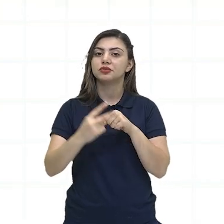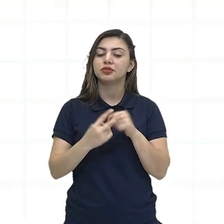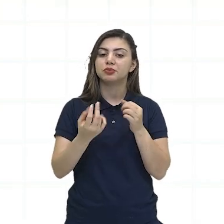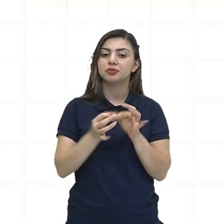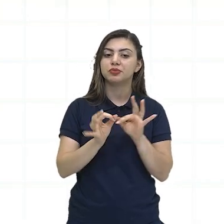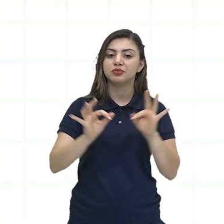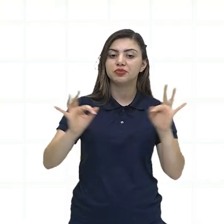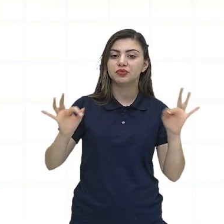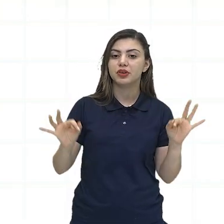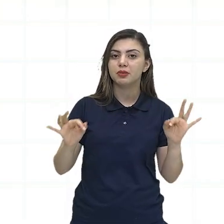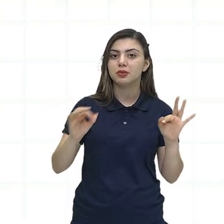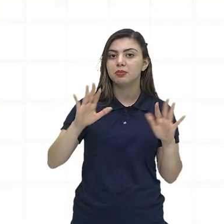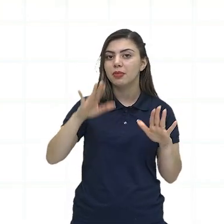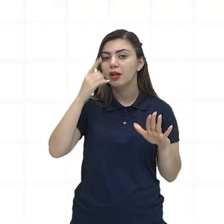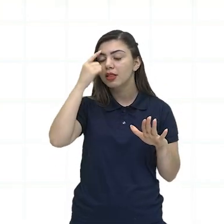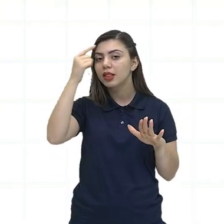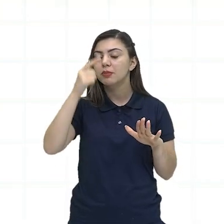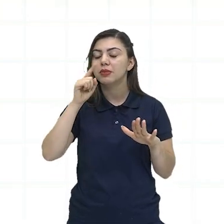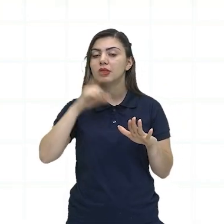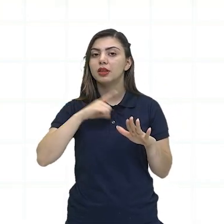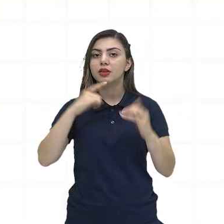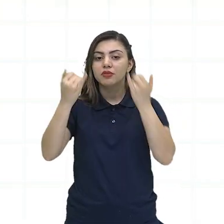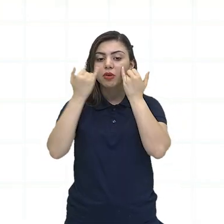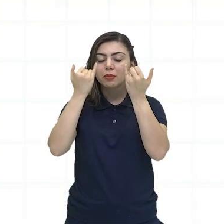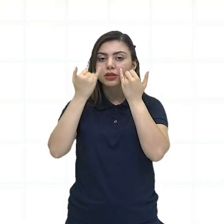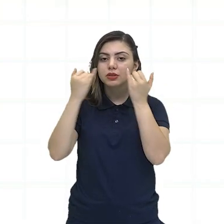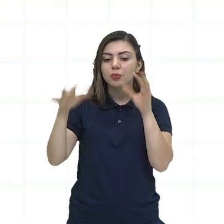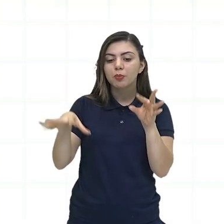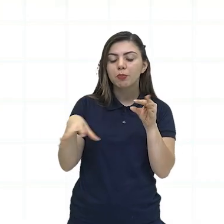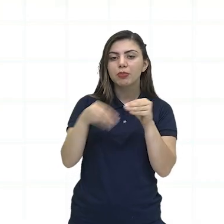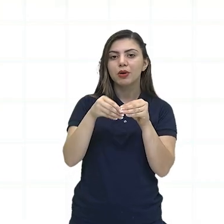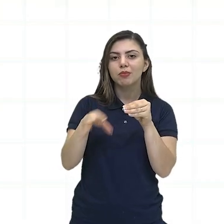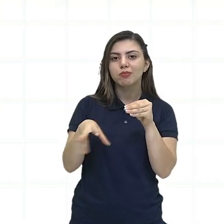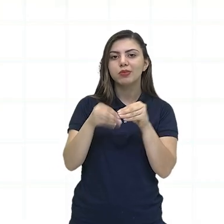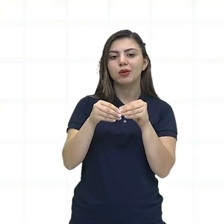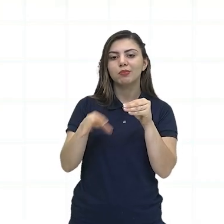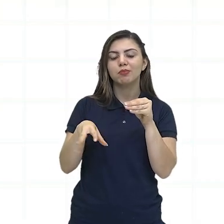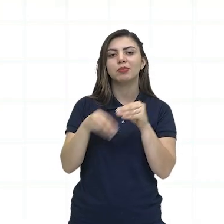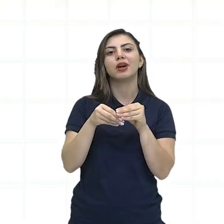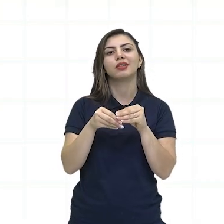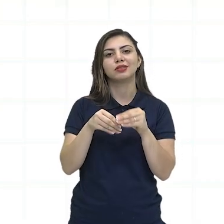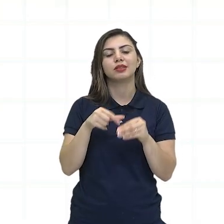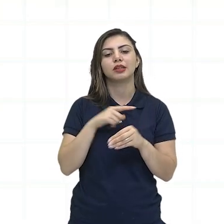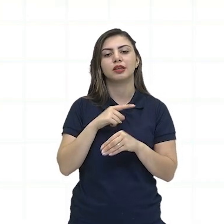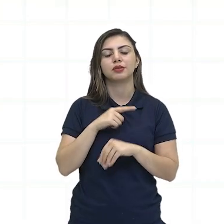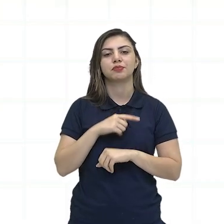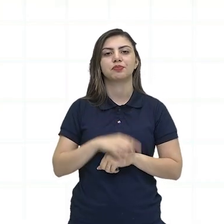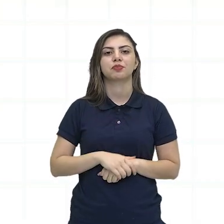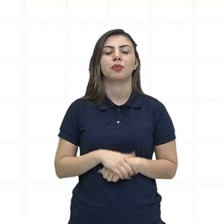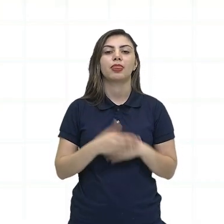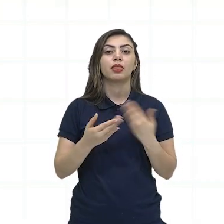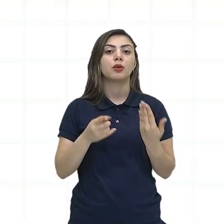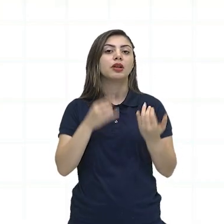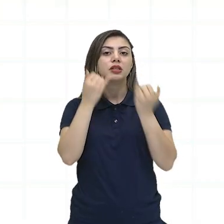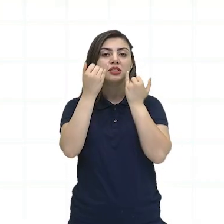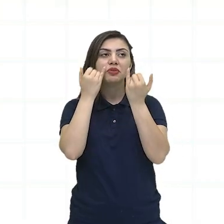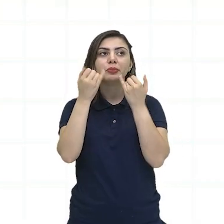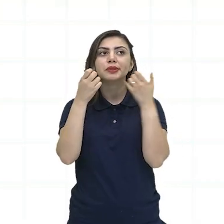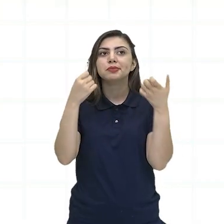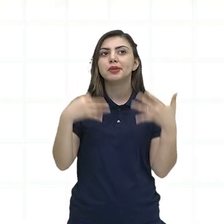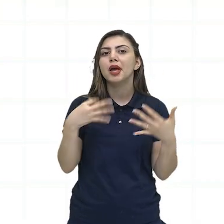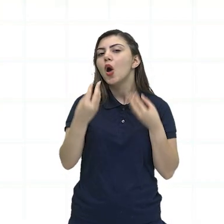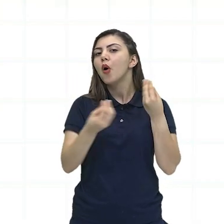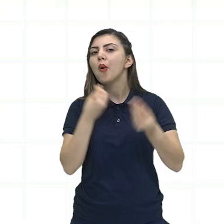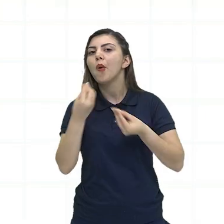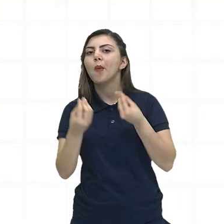frases inteiras, e eles acrescentam informações. E essas informações, elas vão explicar